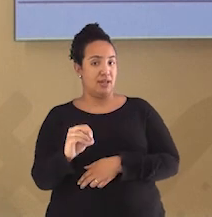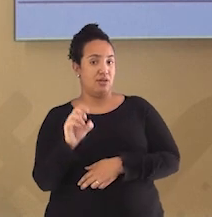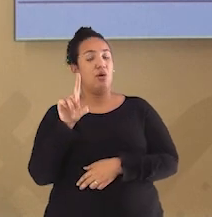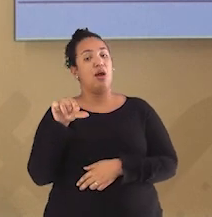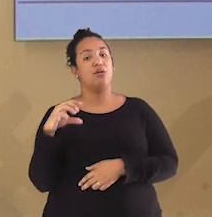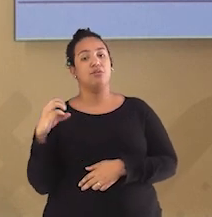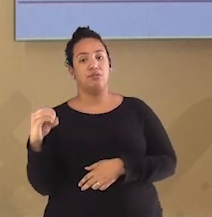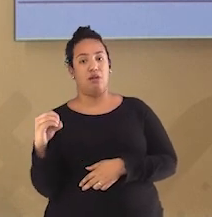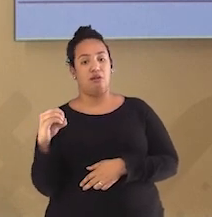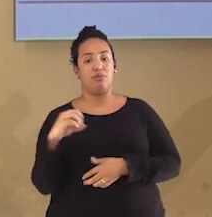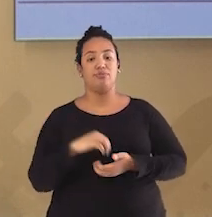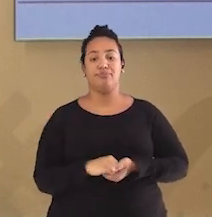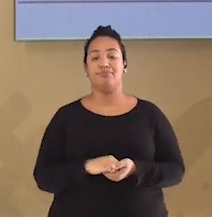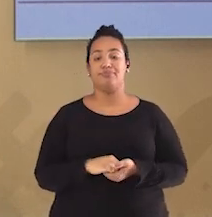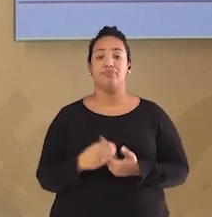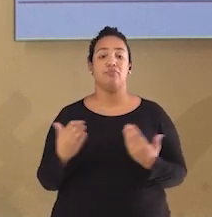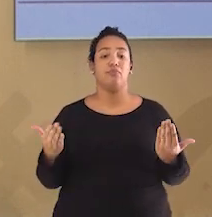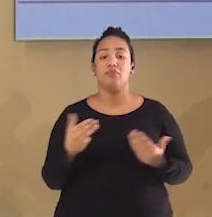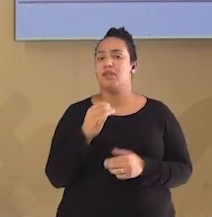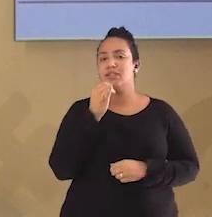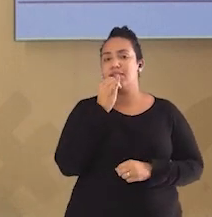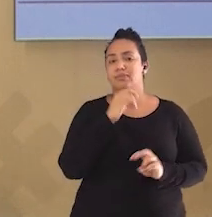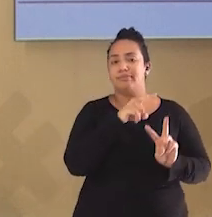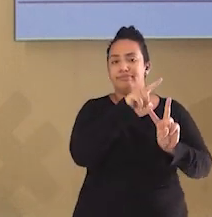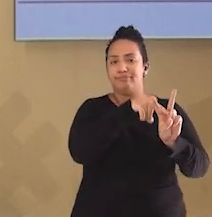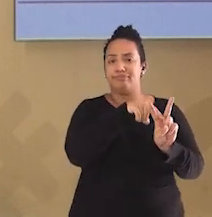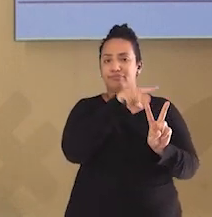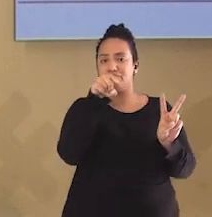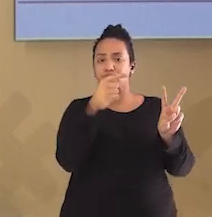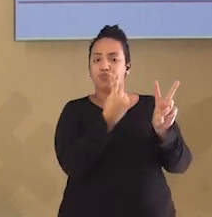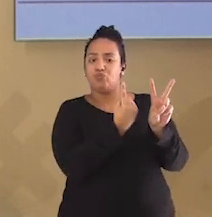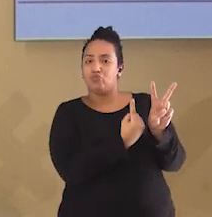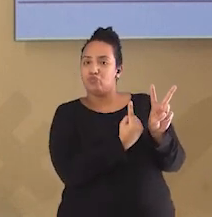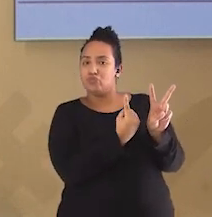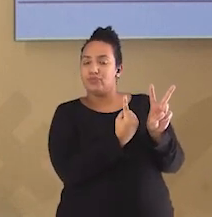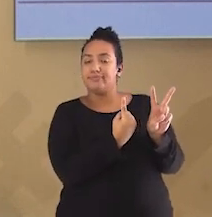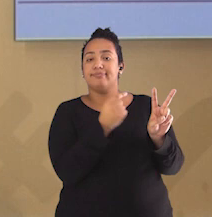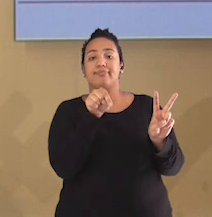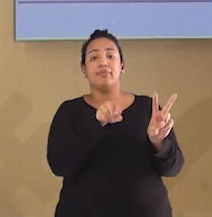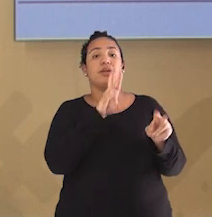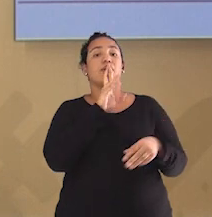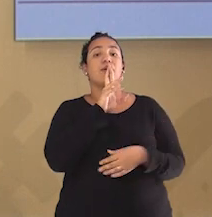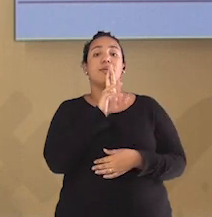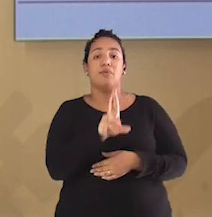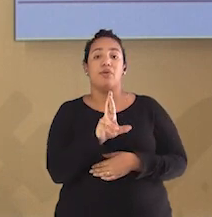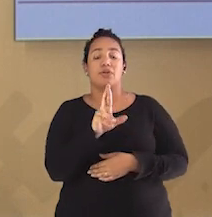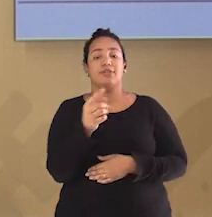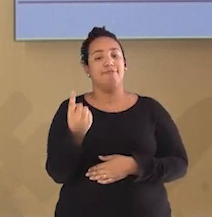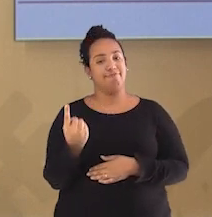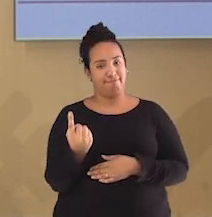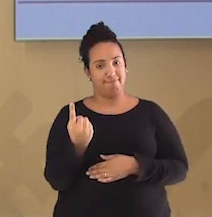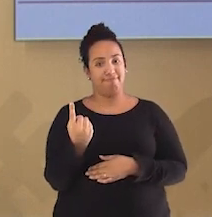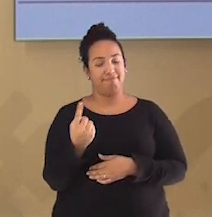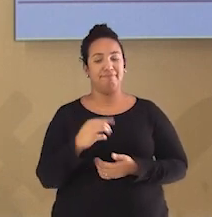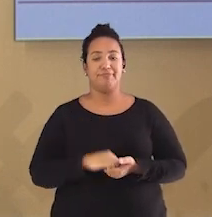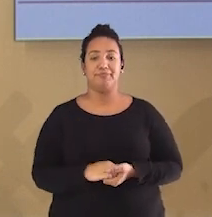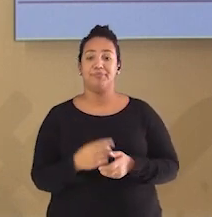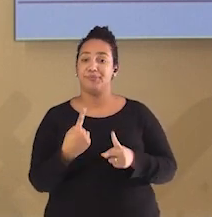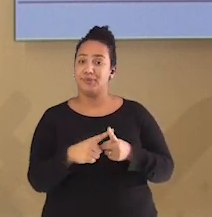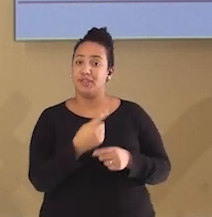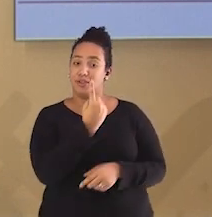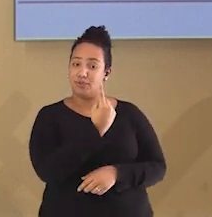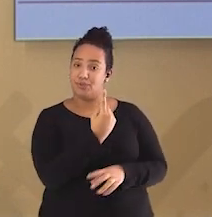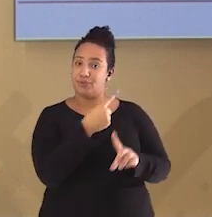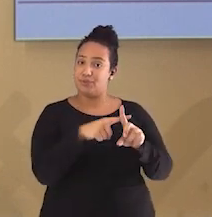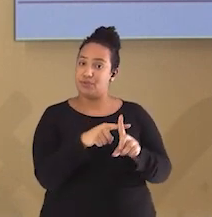é 0. Quando queremos saber a raiz quadrada de 1, temos como resultado 1, pois